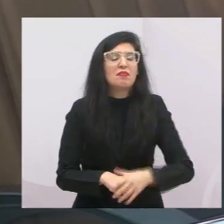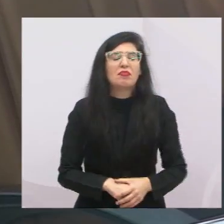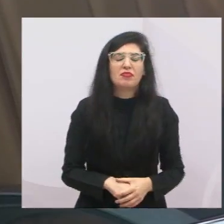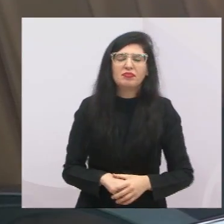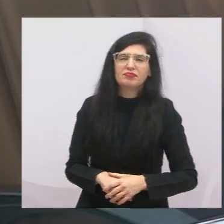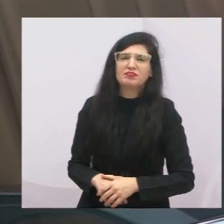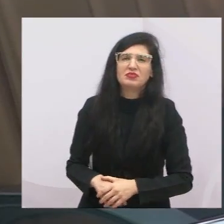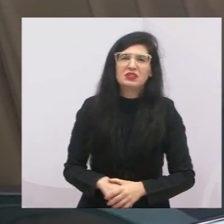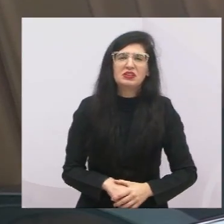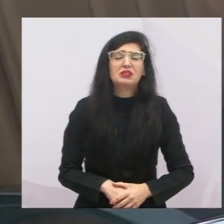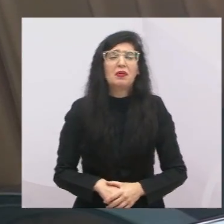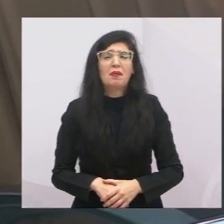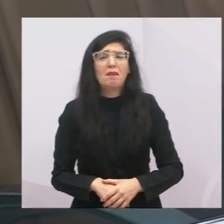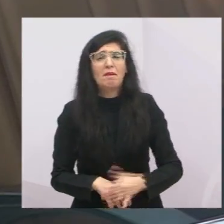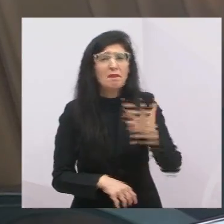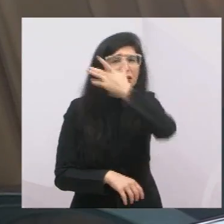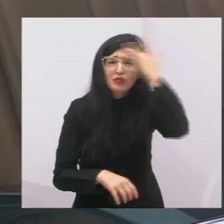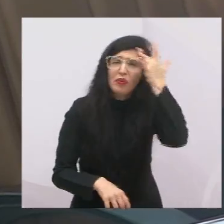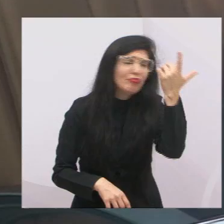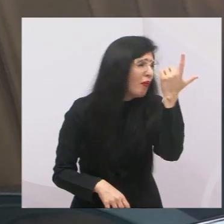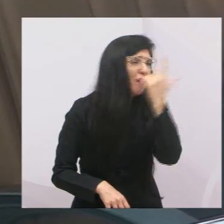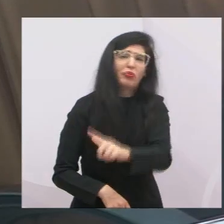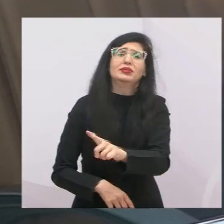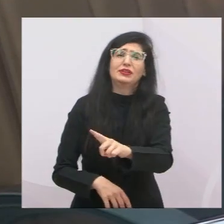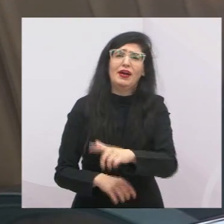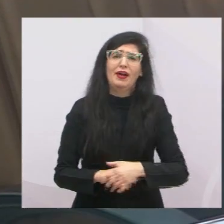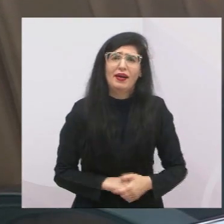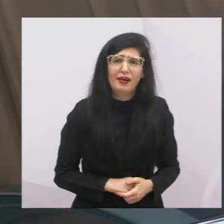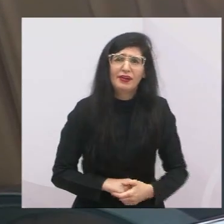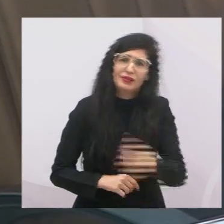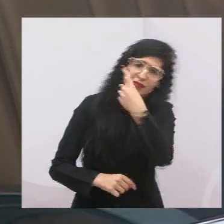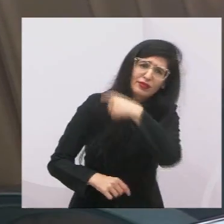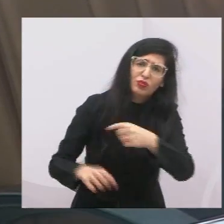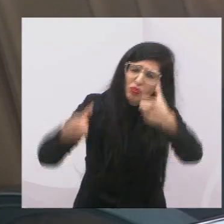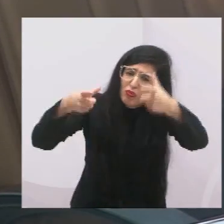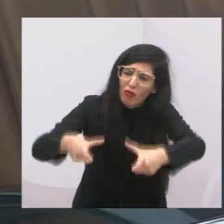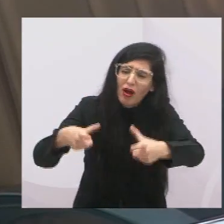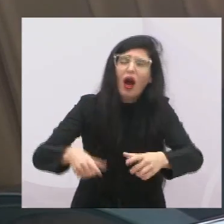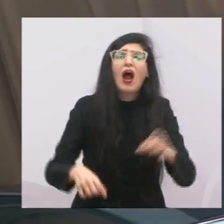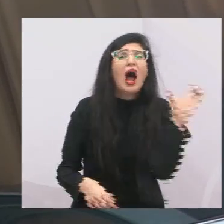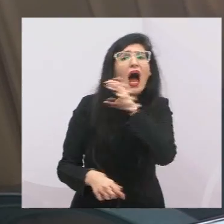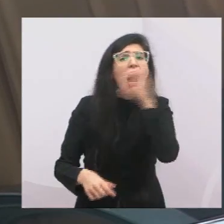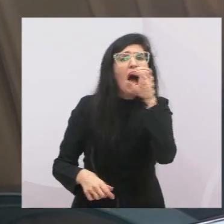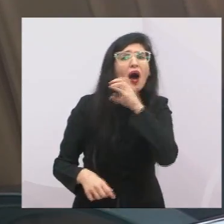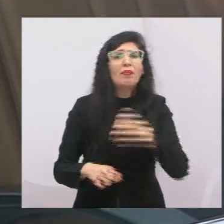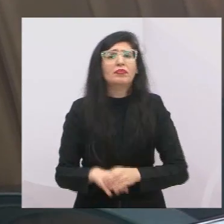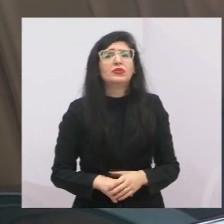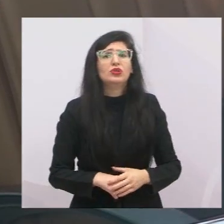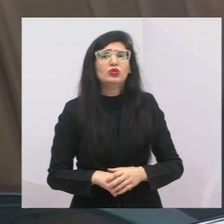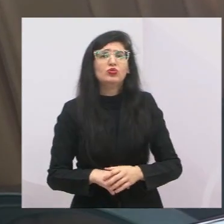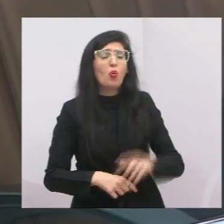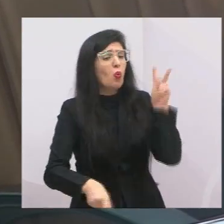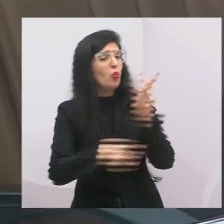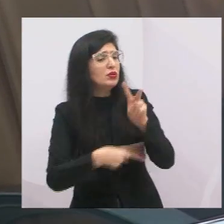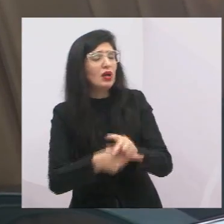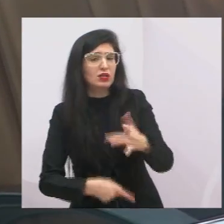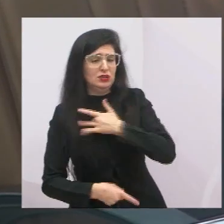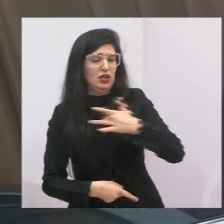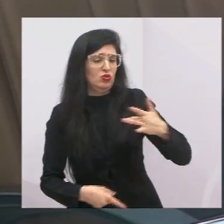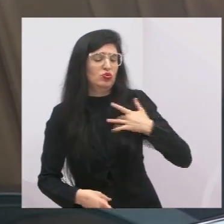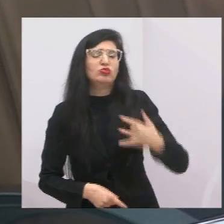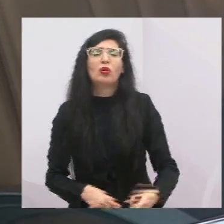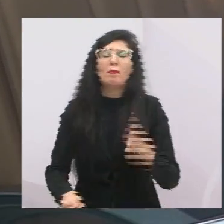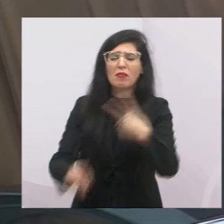fazendo aqui do Vale do Paraíba, pelos servidores da cidade de Jacareí, do Estado de São Paulo, professores, por conta que a morosidade na